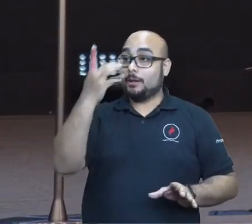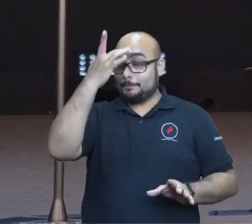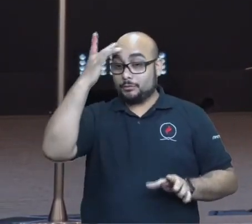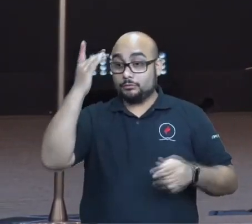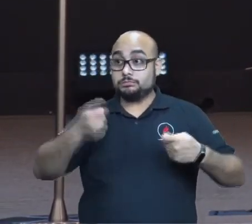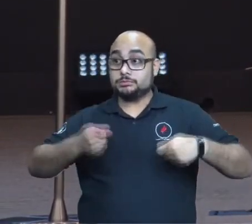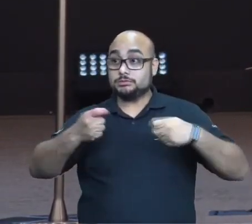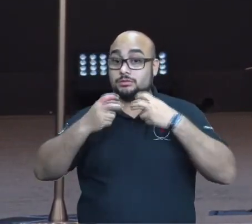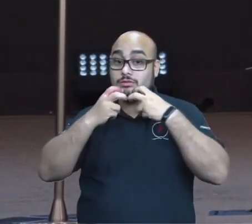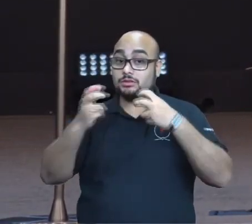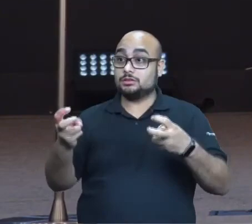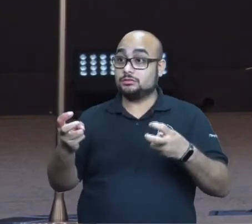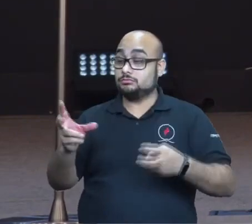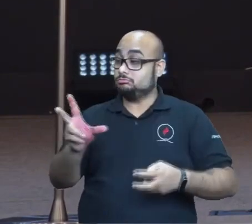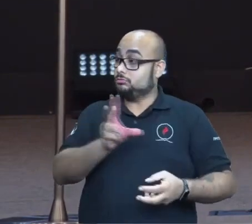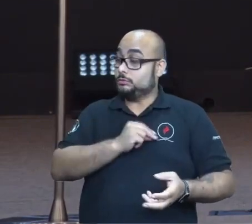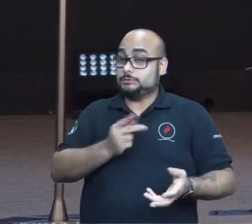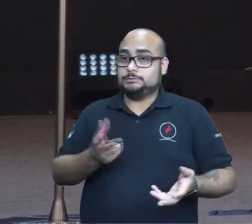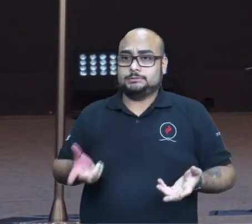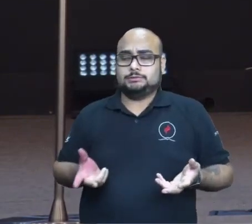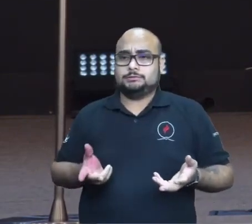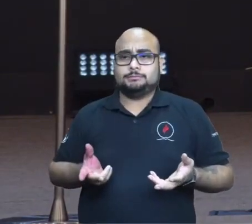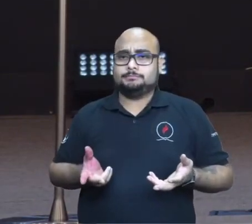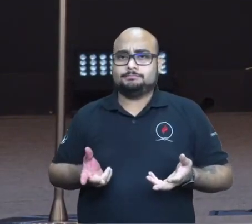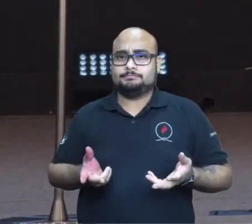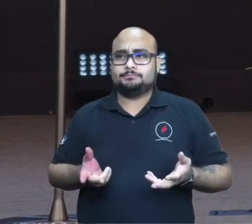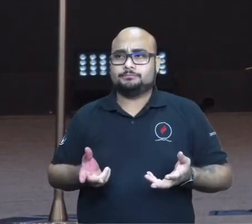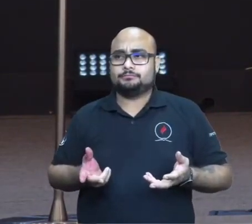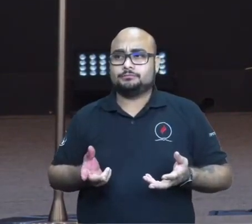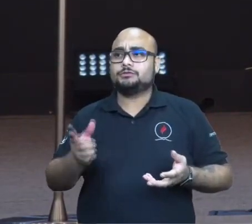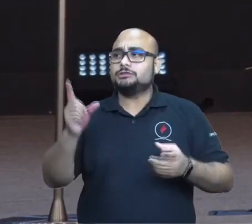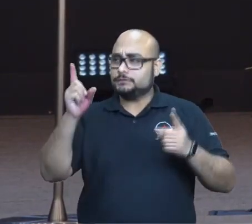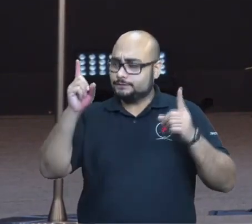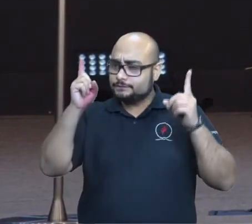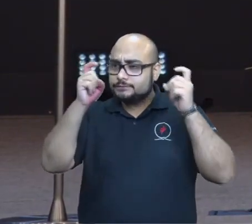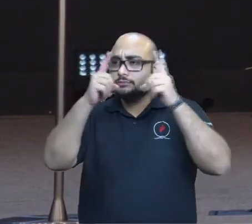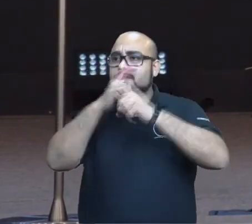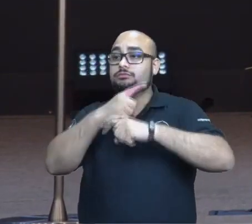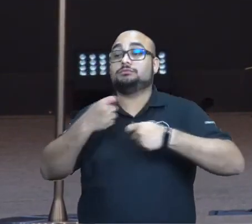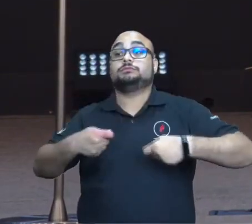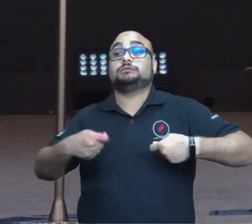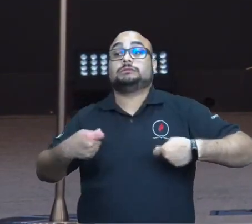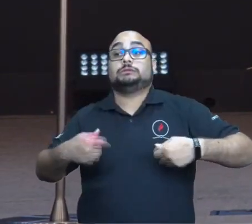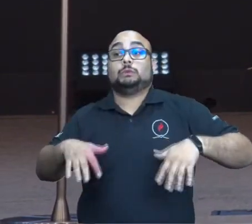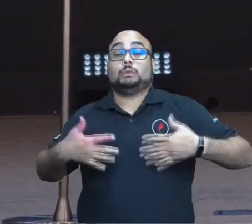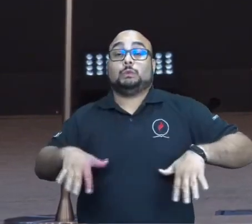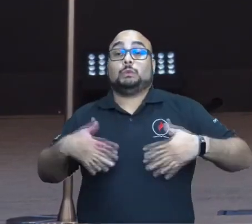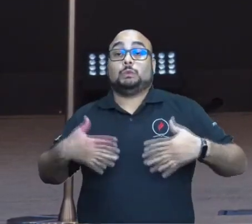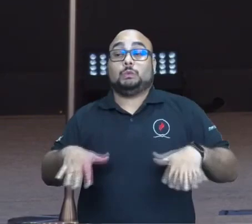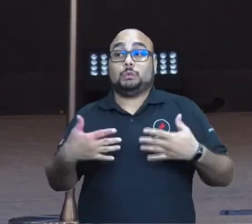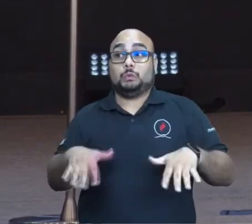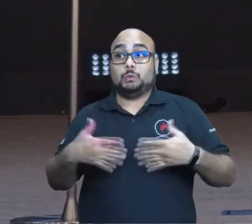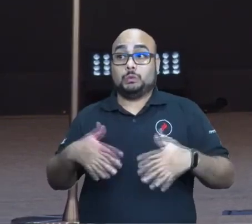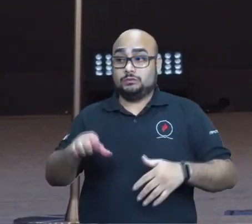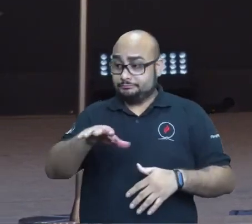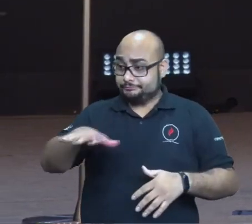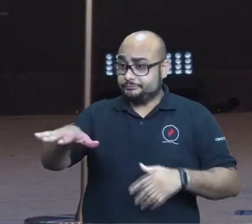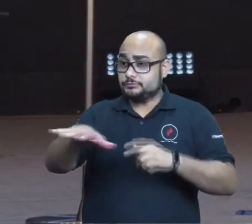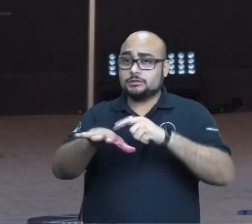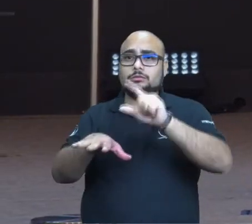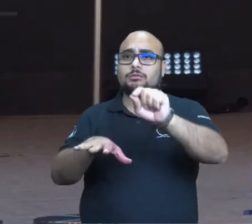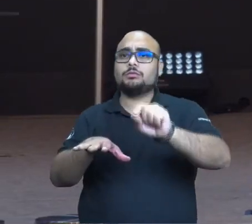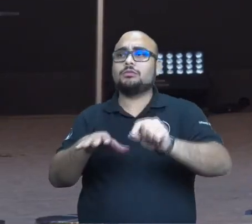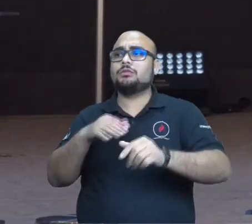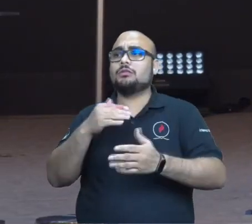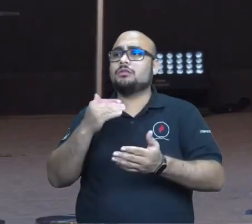difícil ser a voz que Design no meio das vozes que profetizam é difícil ser a voz que diz ai no meio das vozes